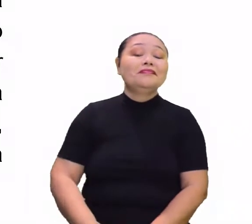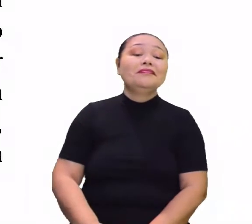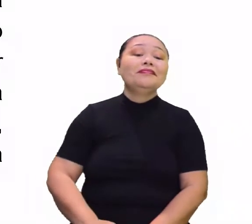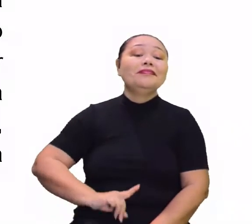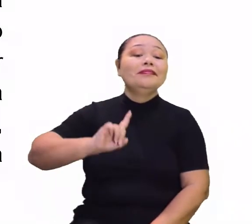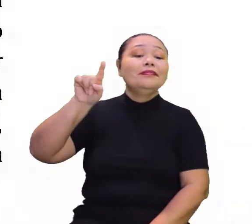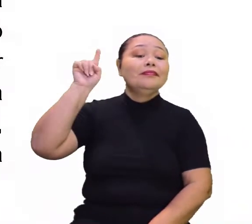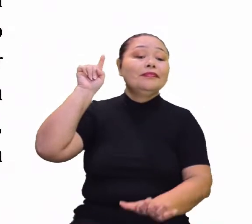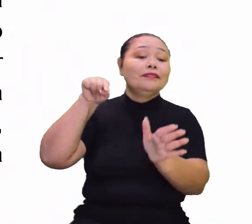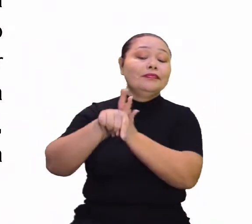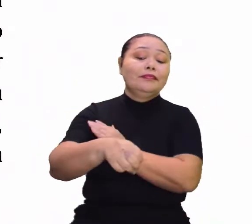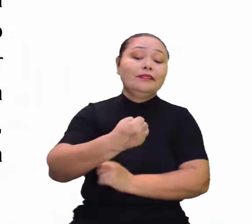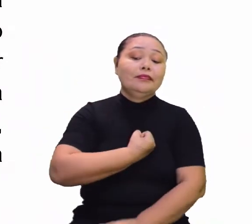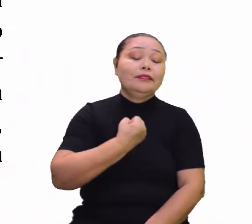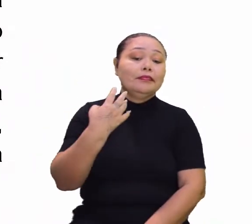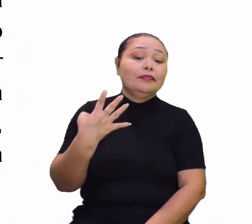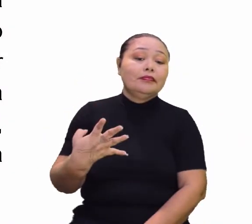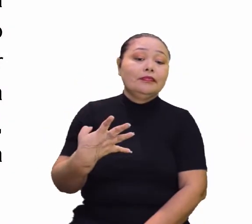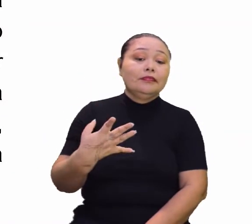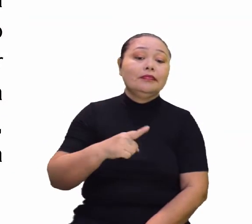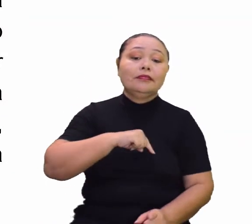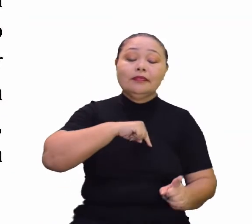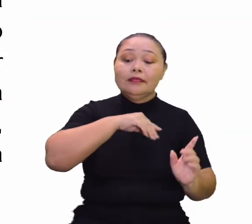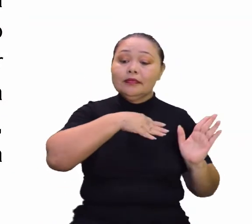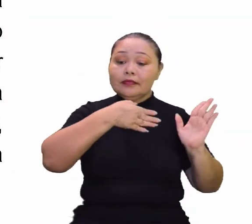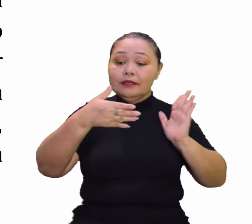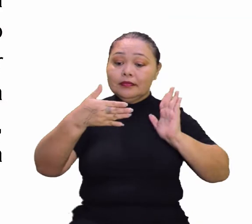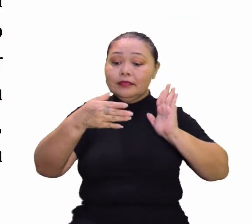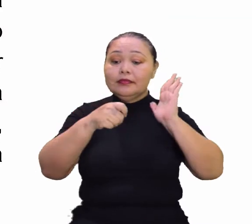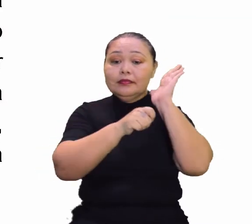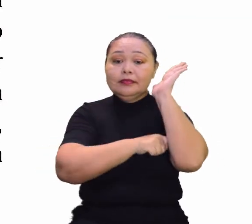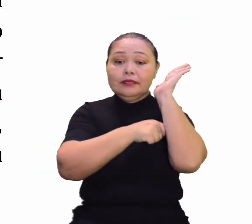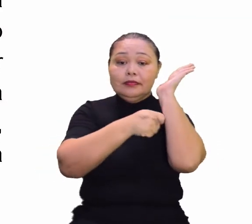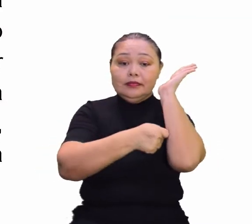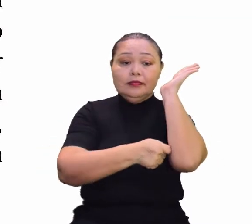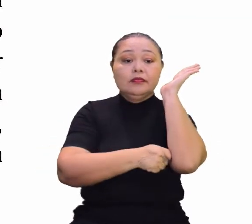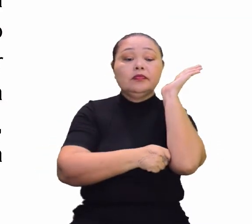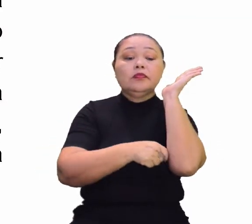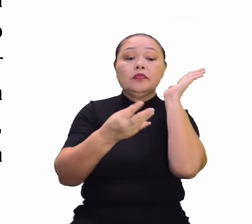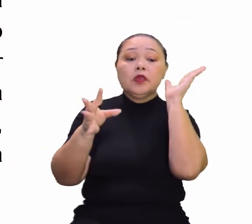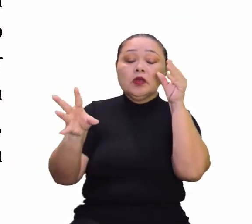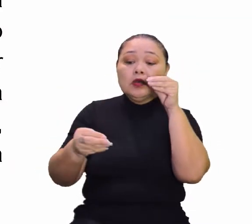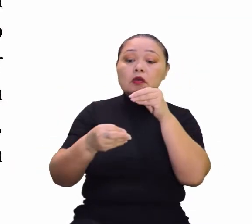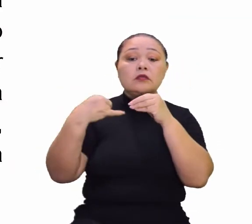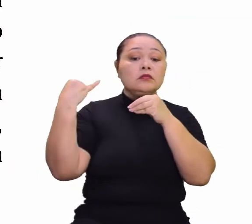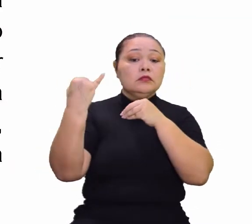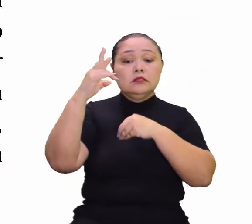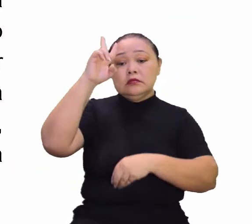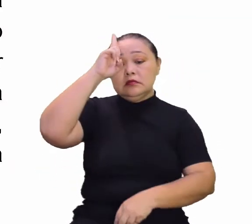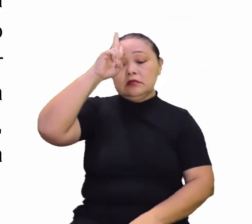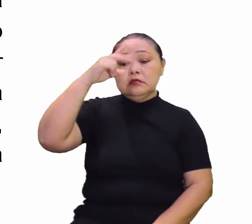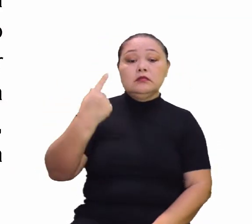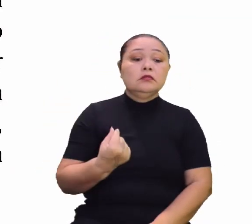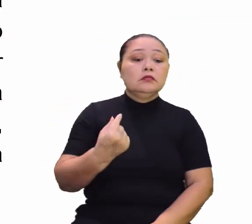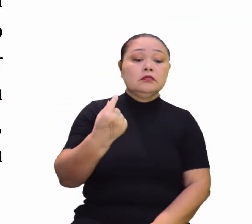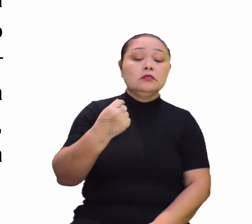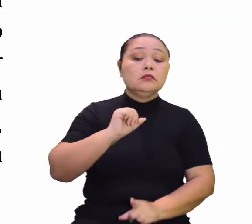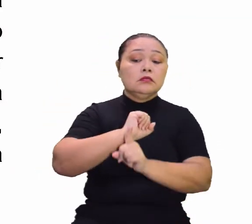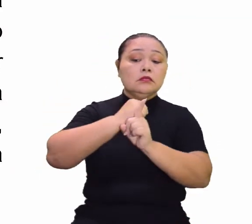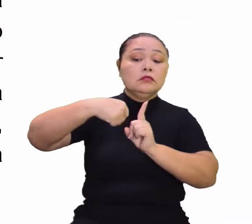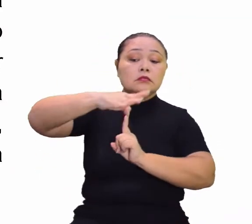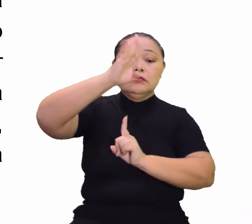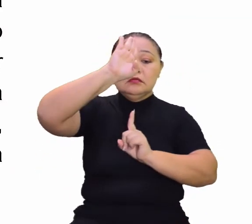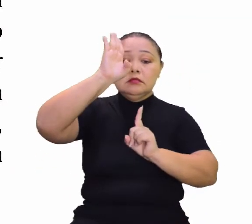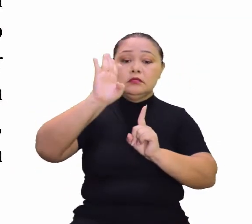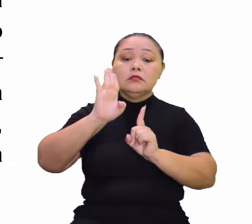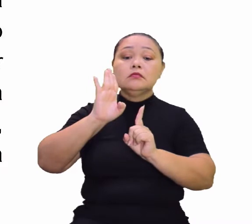lá para a próxima. Questão 4. O ciclo da borracha constituiu uma parte importante da história econômica e